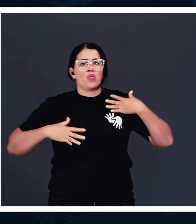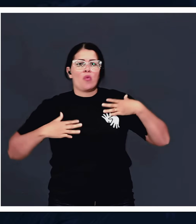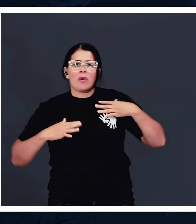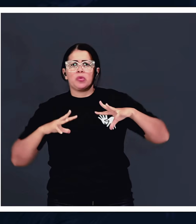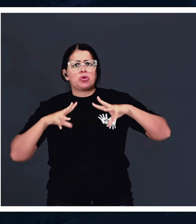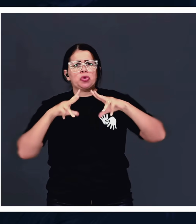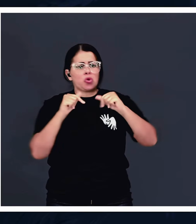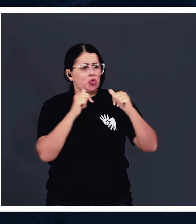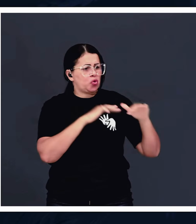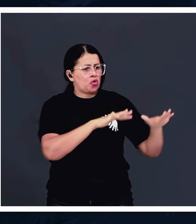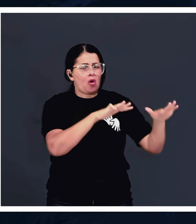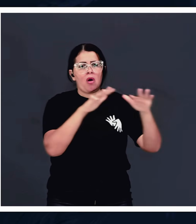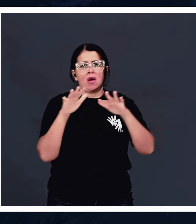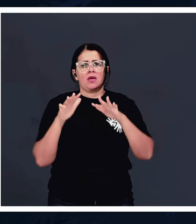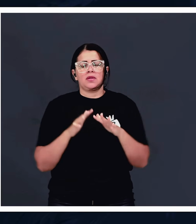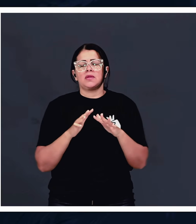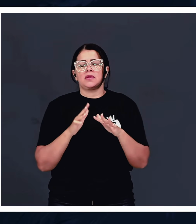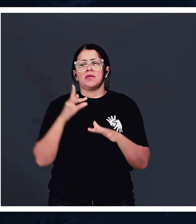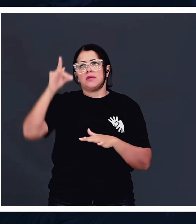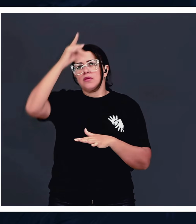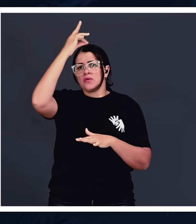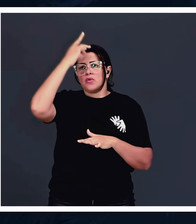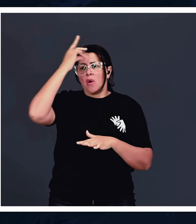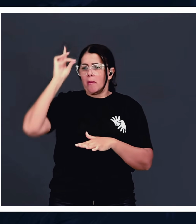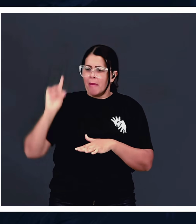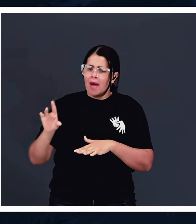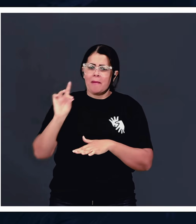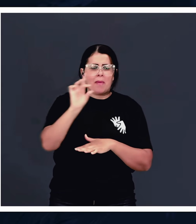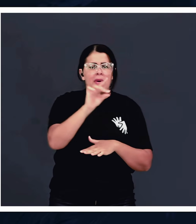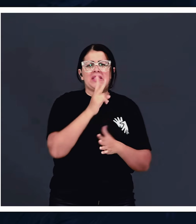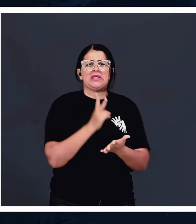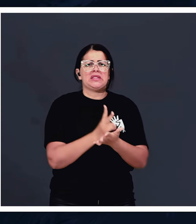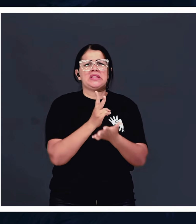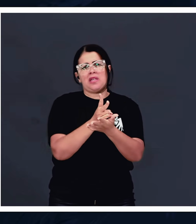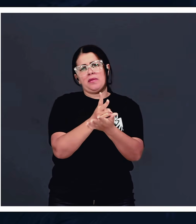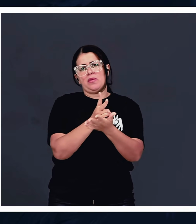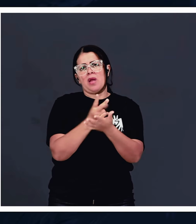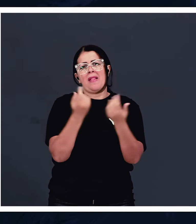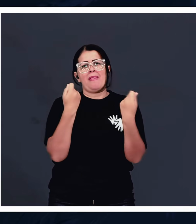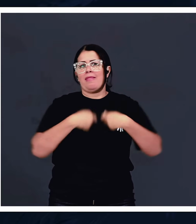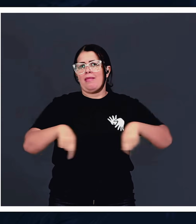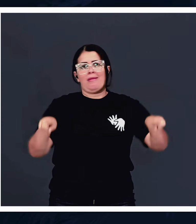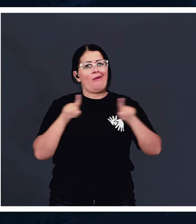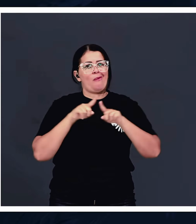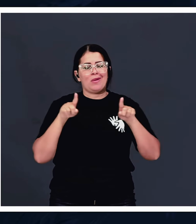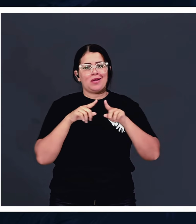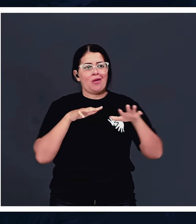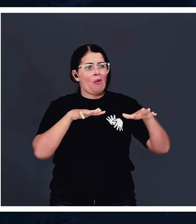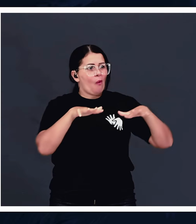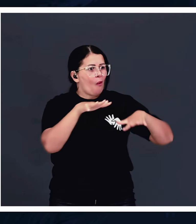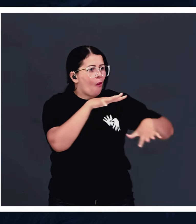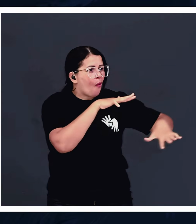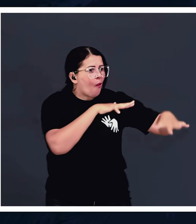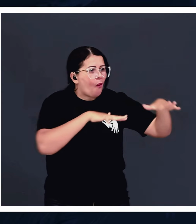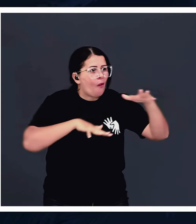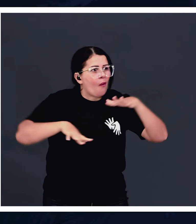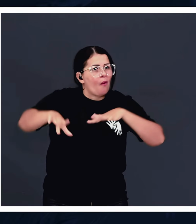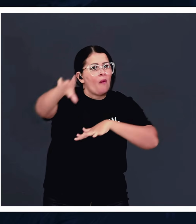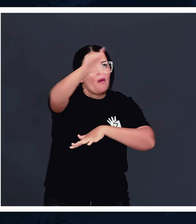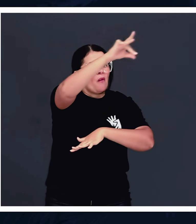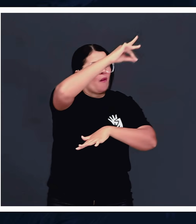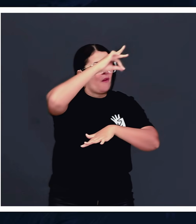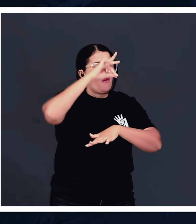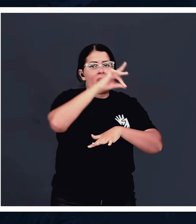banho, o Espírito Santo, ele está presente em todo o tempo. Não precisa de uma atmosfera espiritual